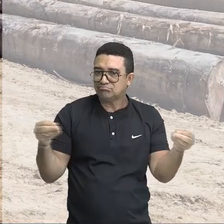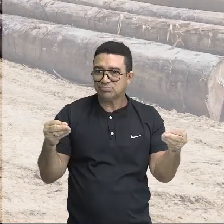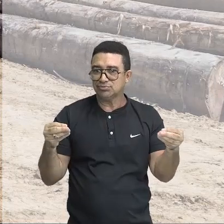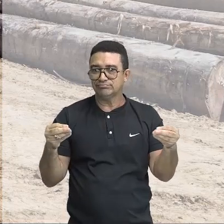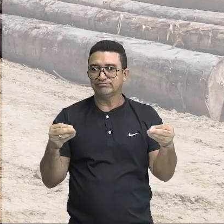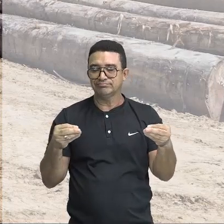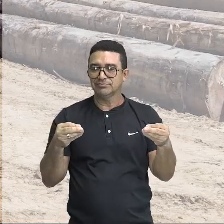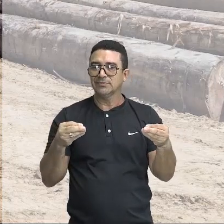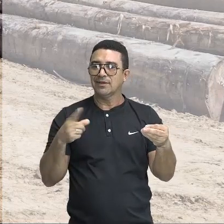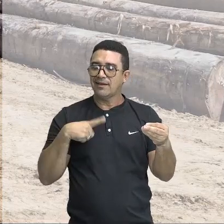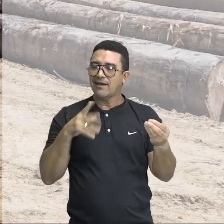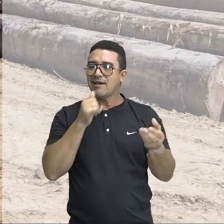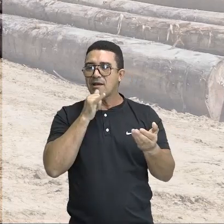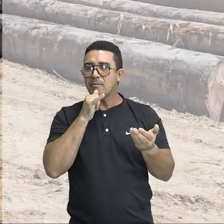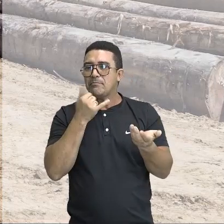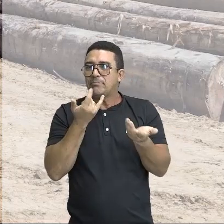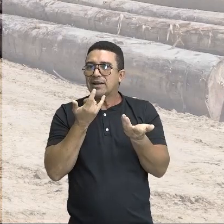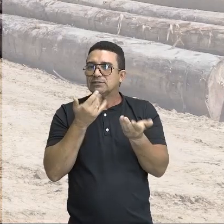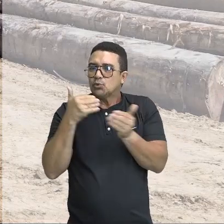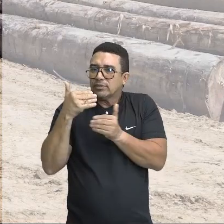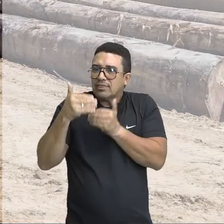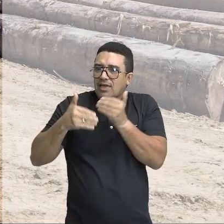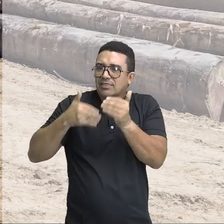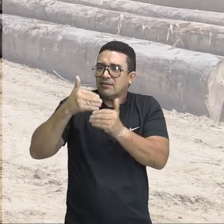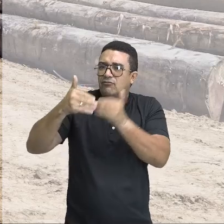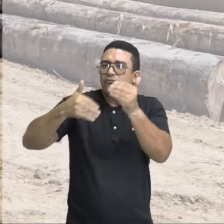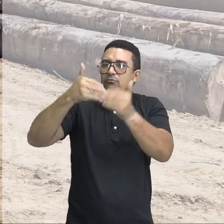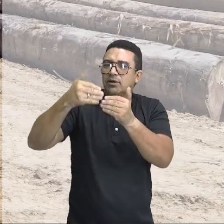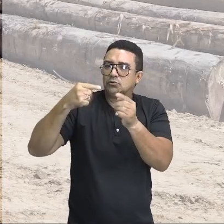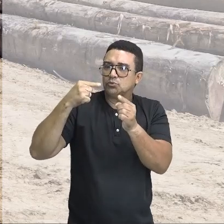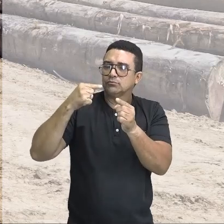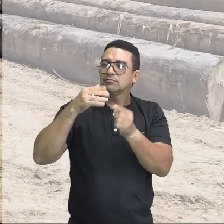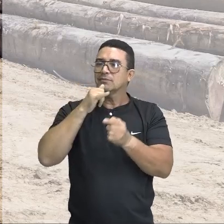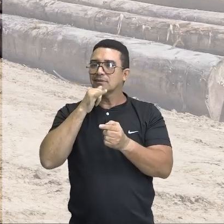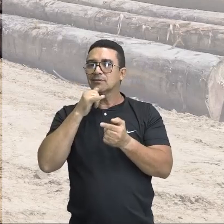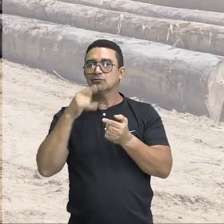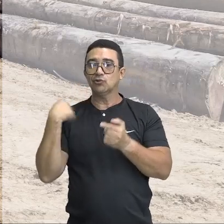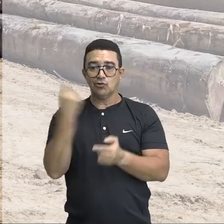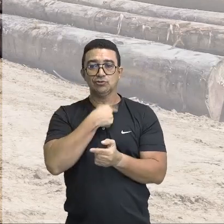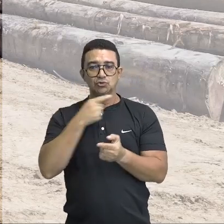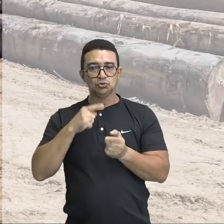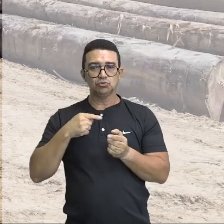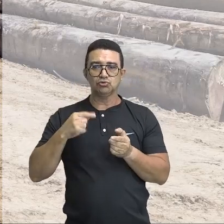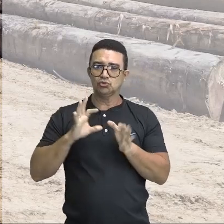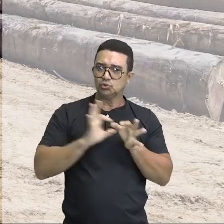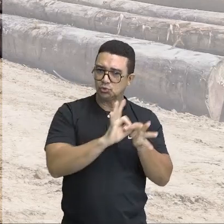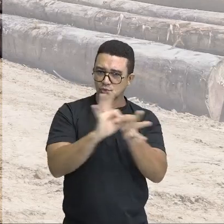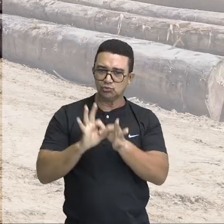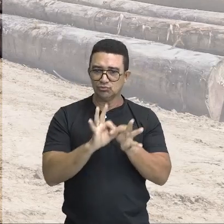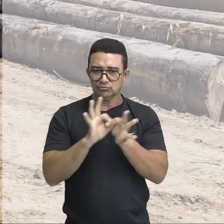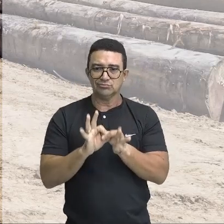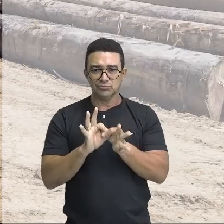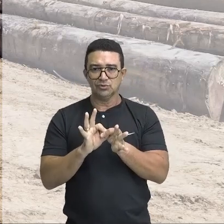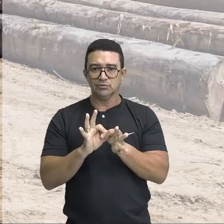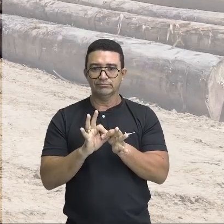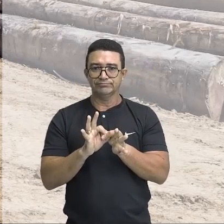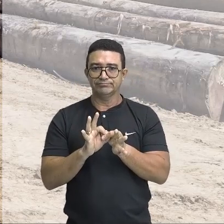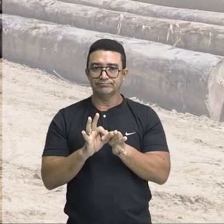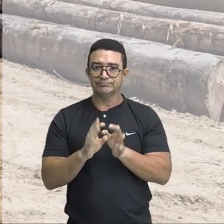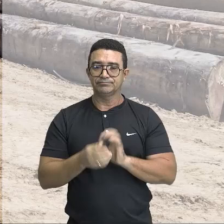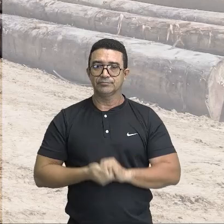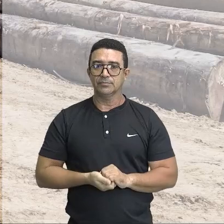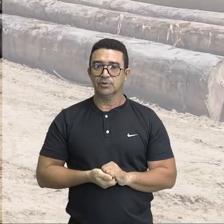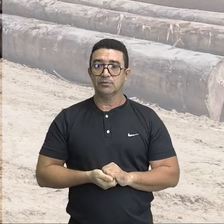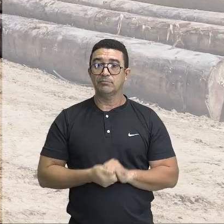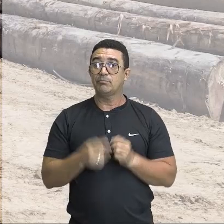infelizmente, é um ciclo. É como se fosse realmente ali uma junção para nós termos tudo isso atualmente. Nós não